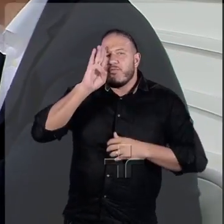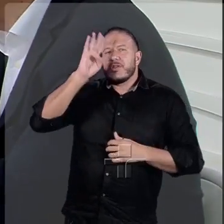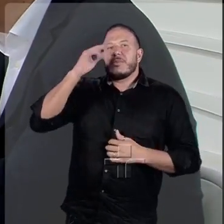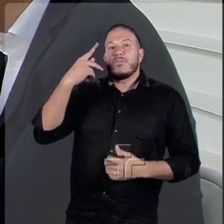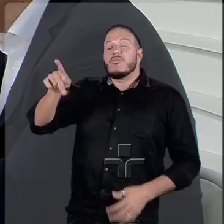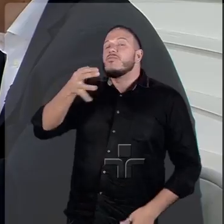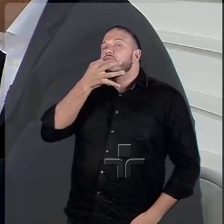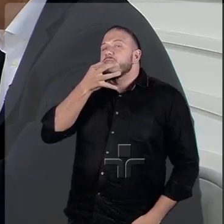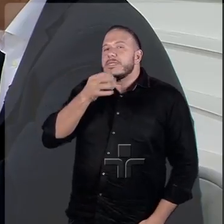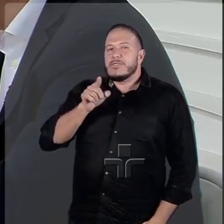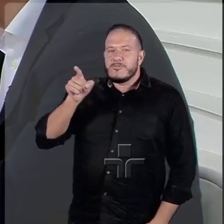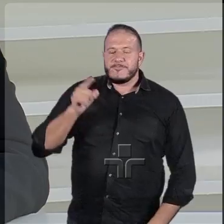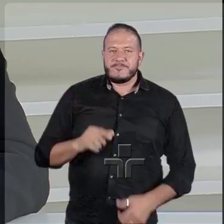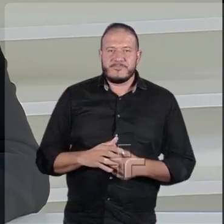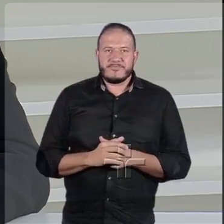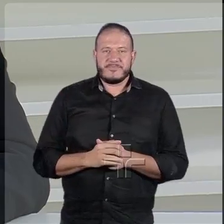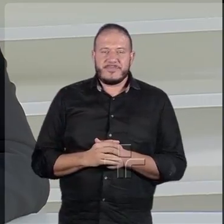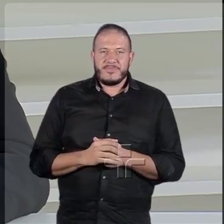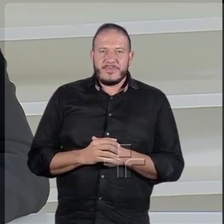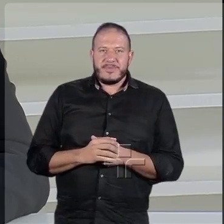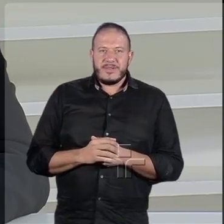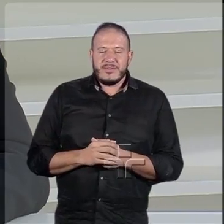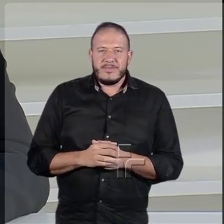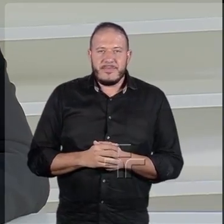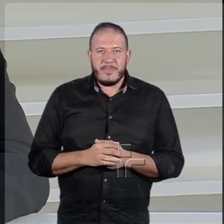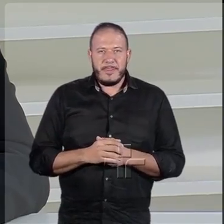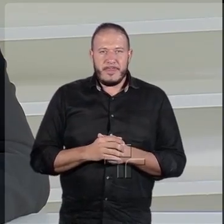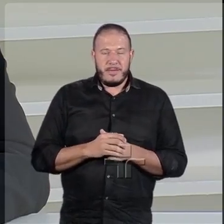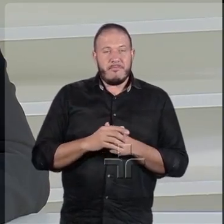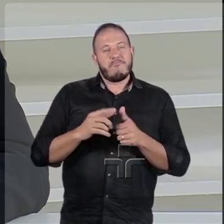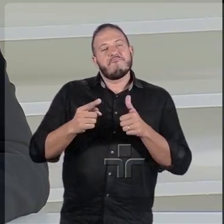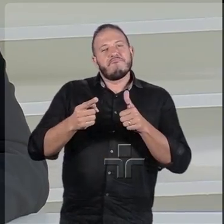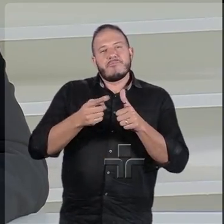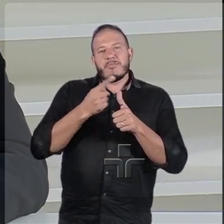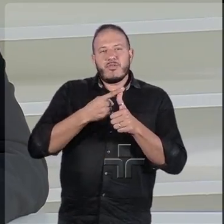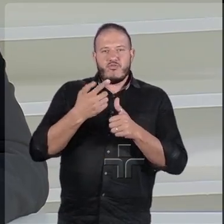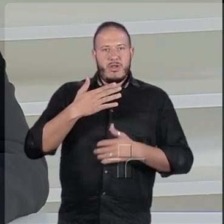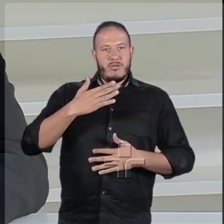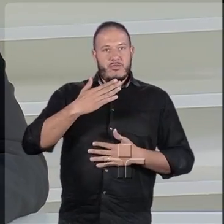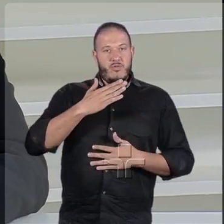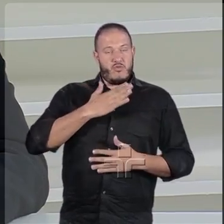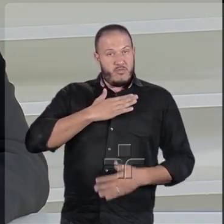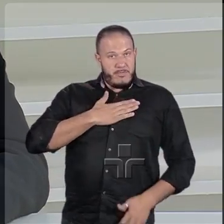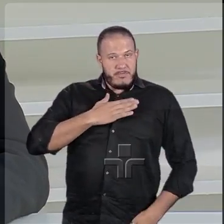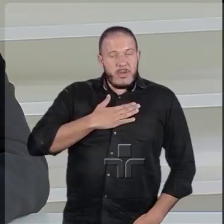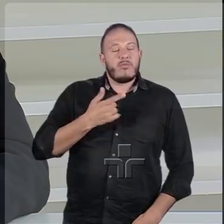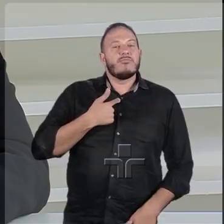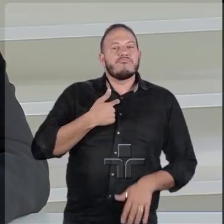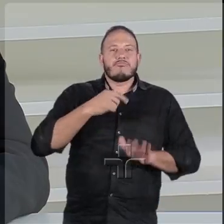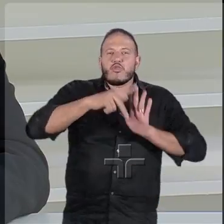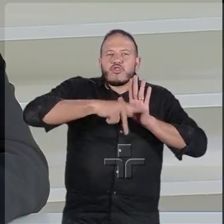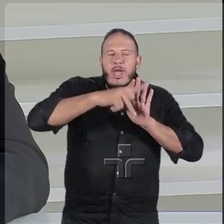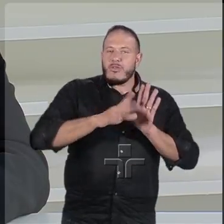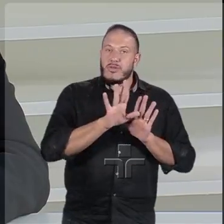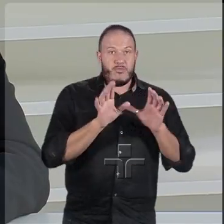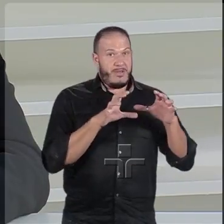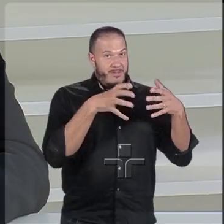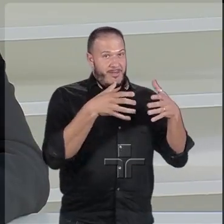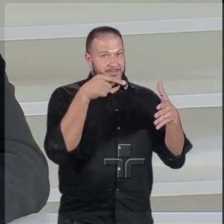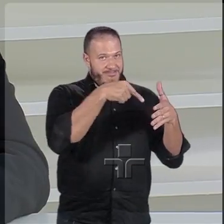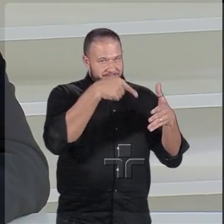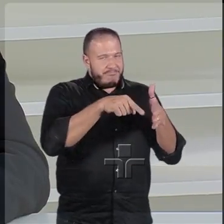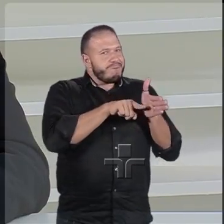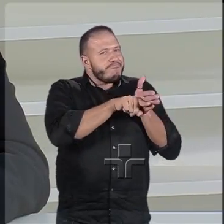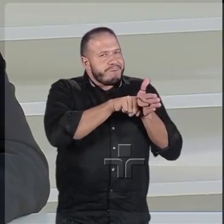vista? Bem, em primeiro lugar, não é exatamente o meu projeto, não é um projeto de uma equipe de pesquisadores, que lá